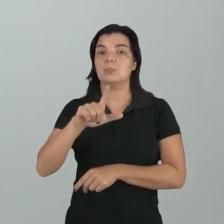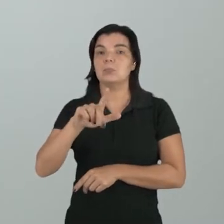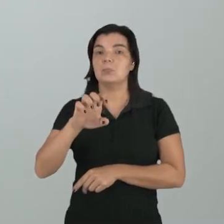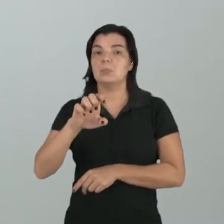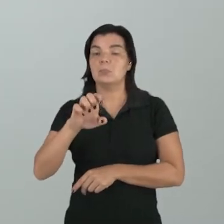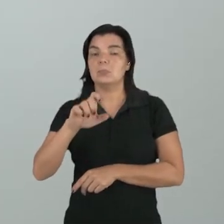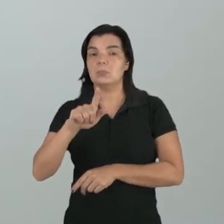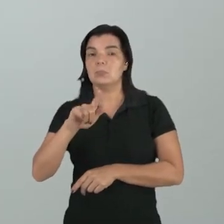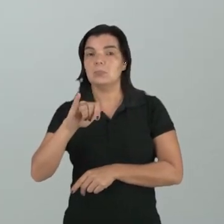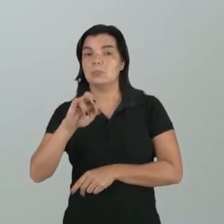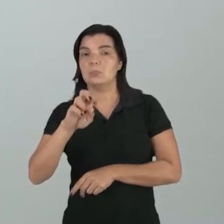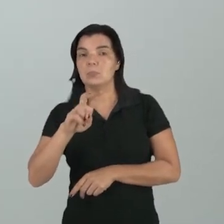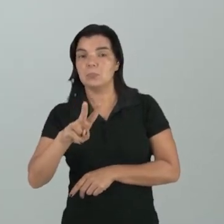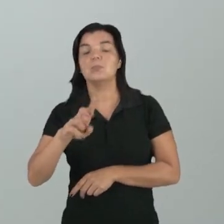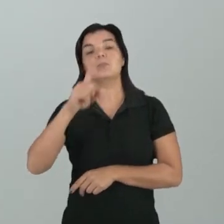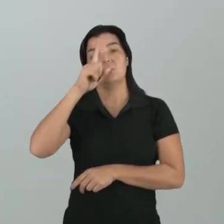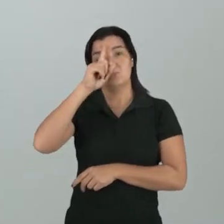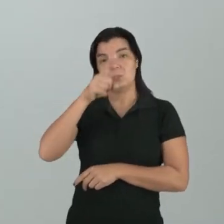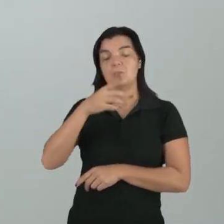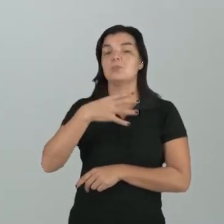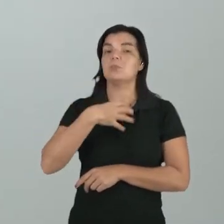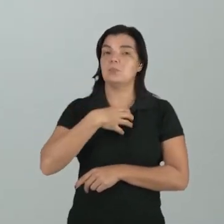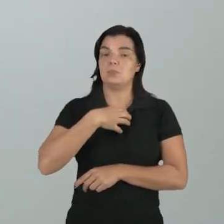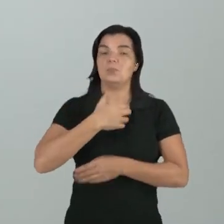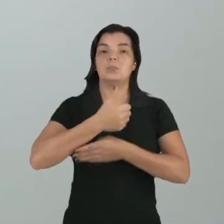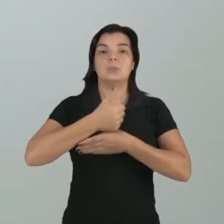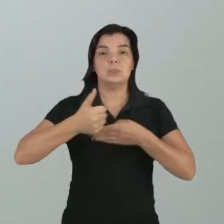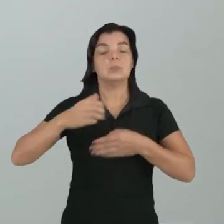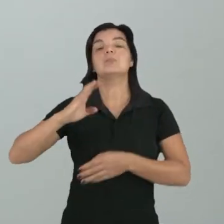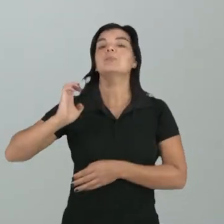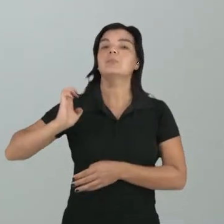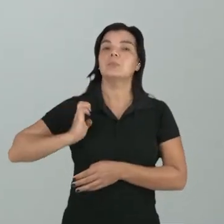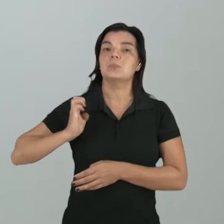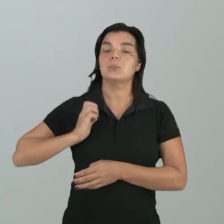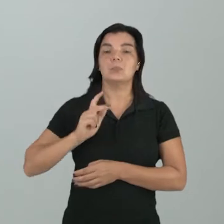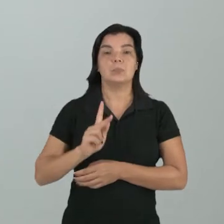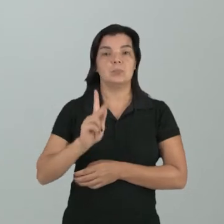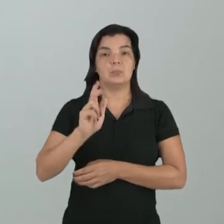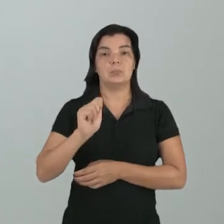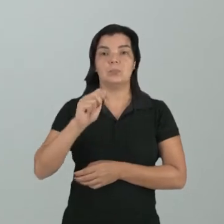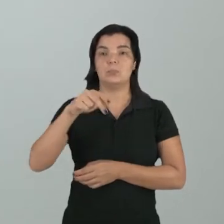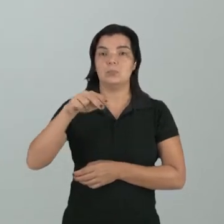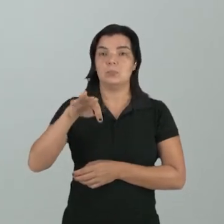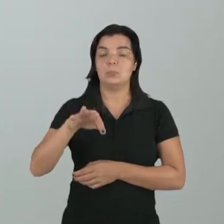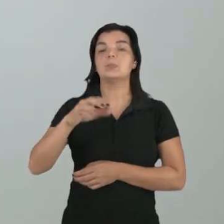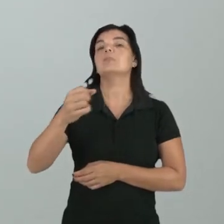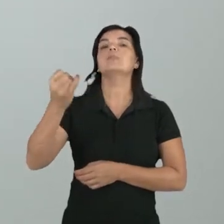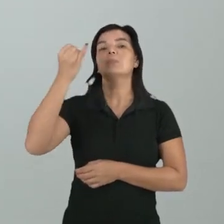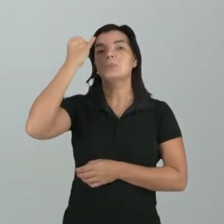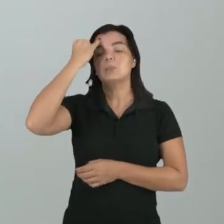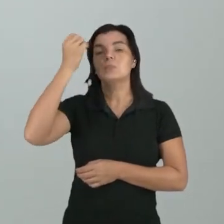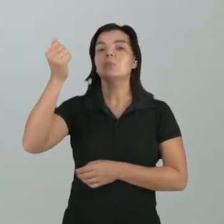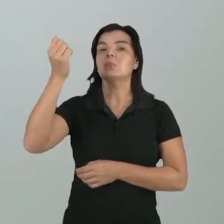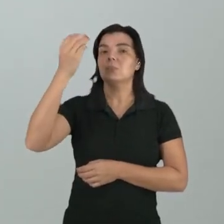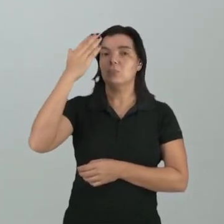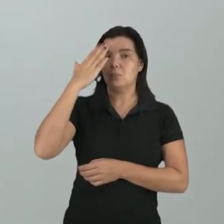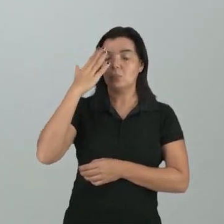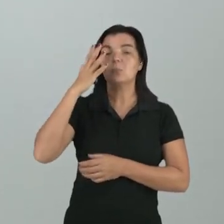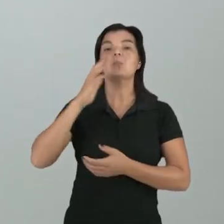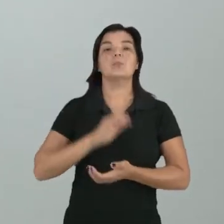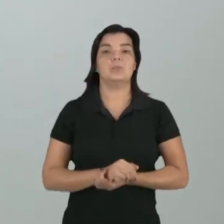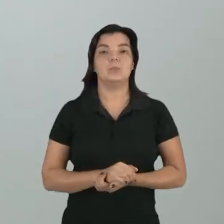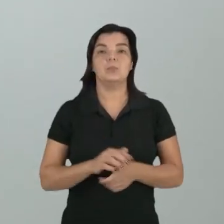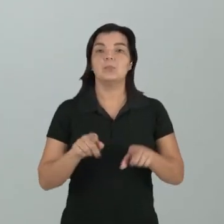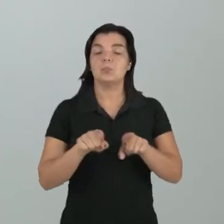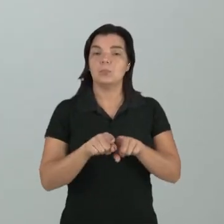que ordena o imperativo, a minha ação ética. O nosso Kant, ele é iluminista, então ele parte